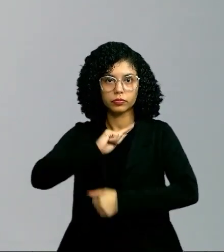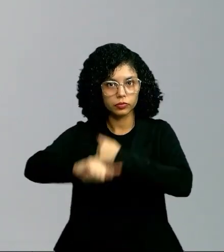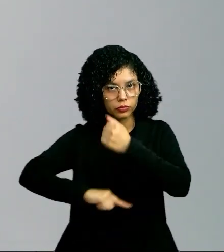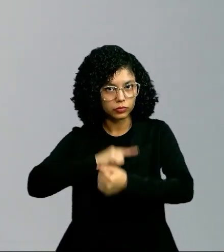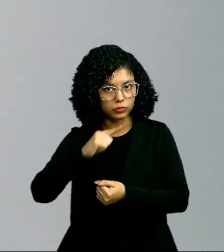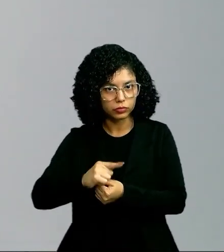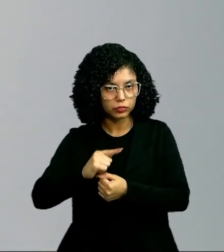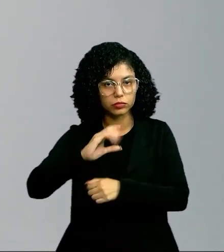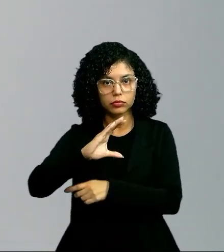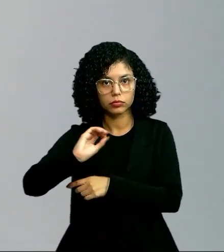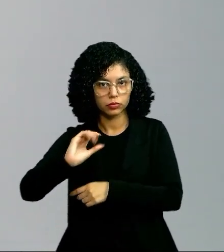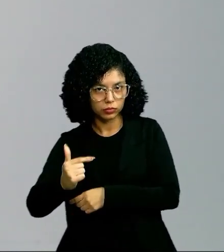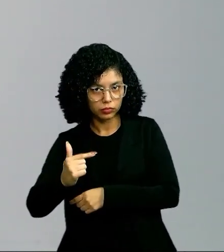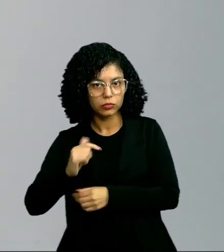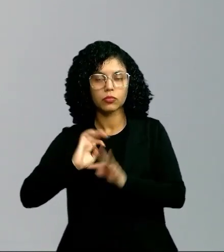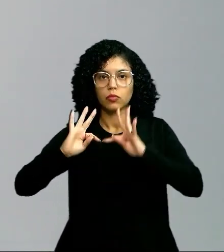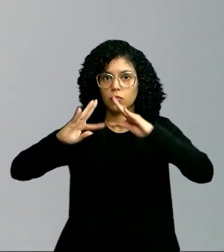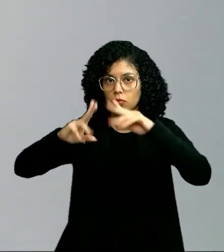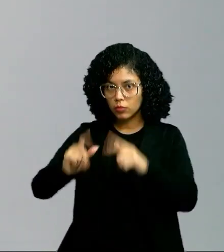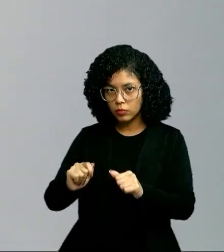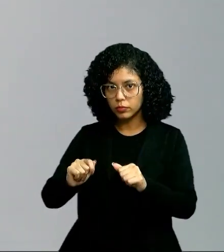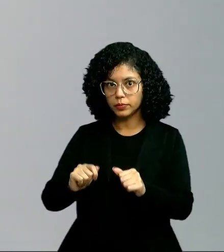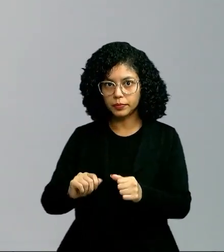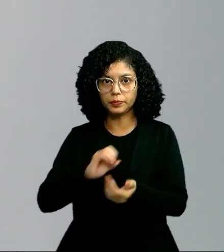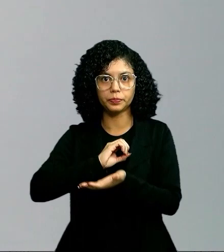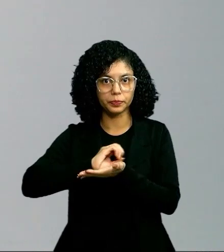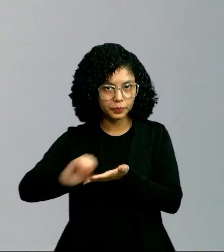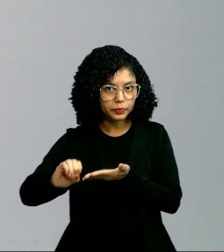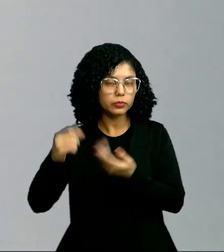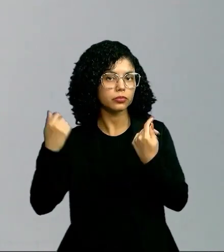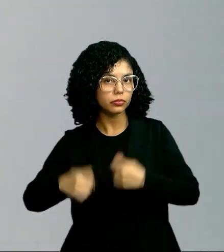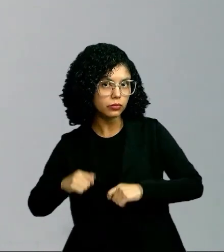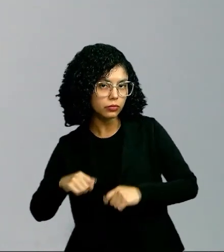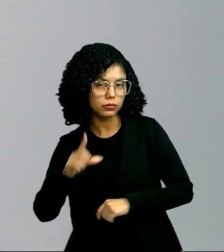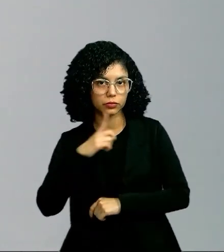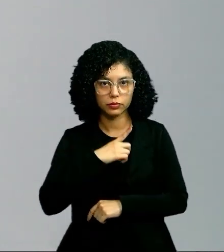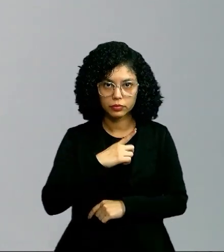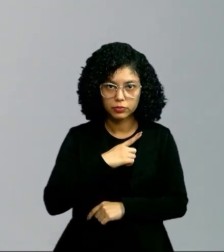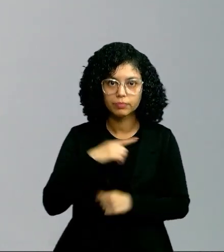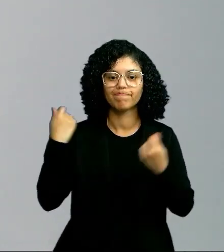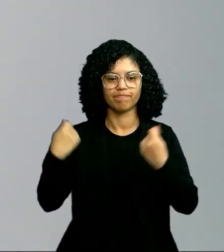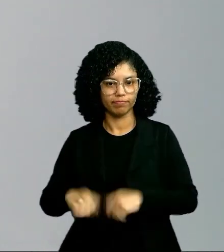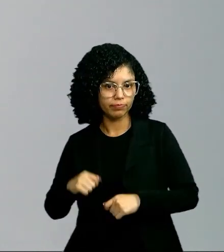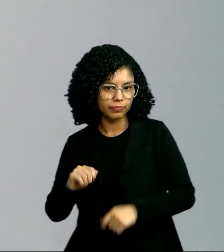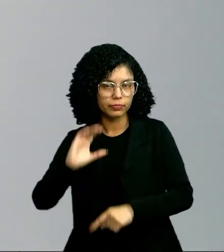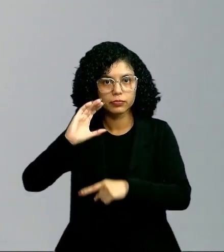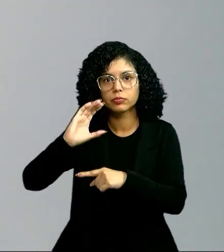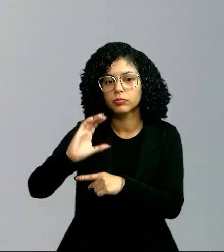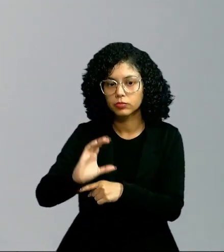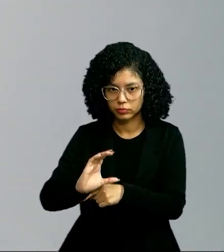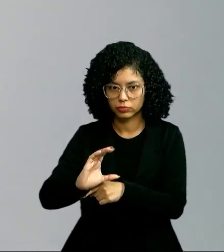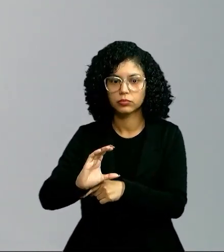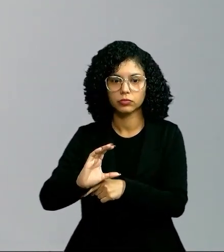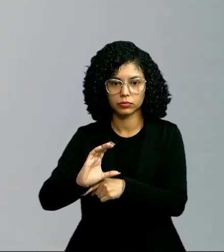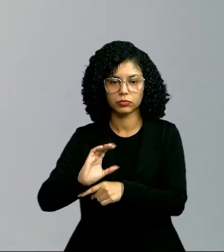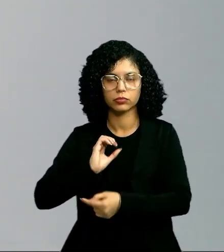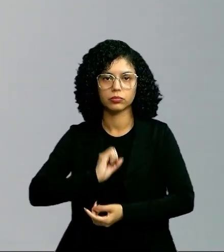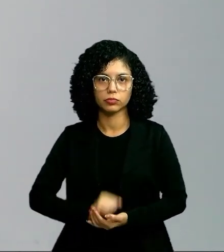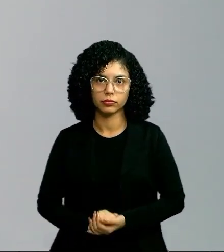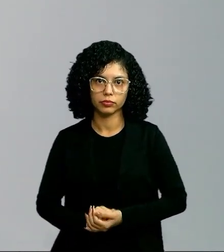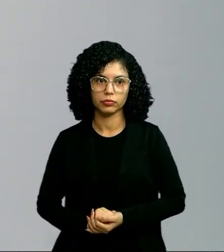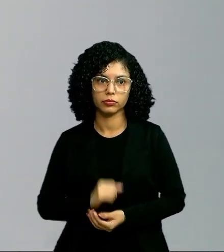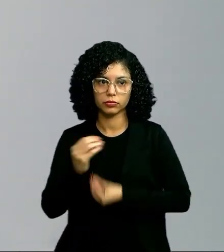de carbono. Então, todos os compostos orgânicos, eles precisam necessariamente ter o átomo